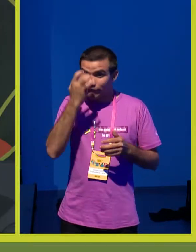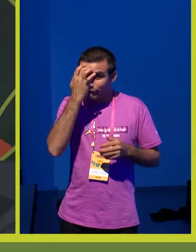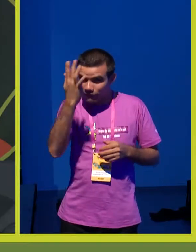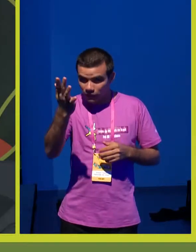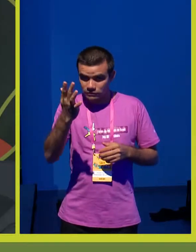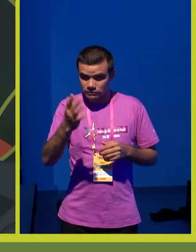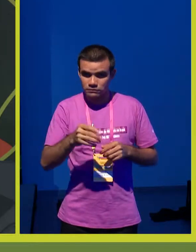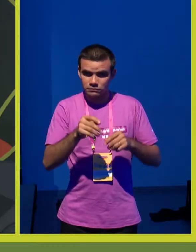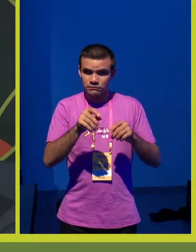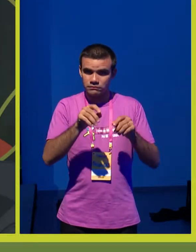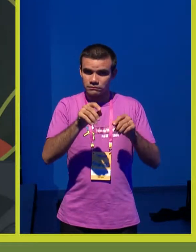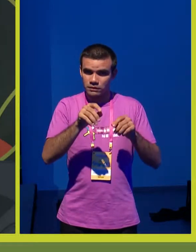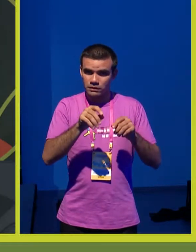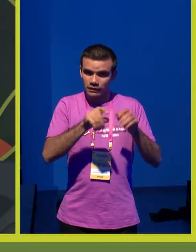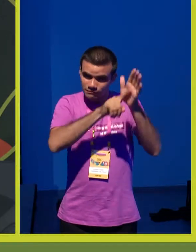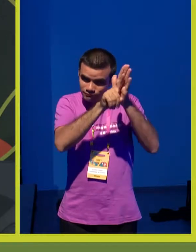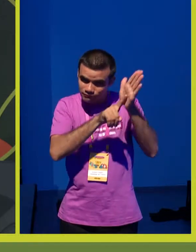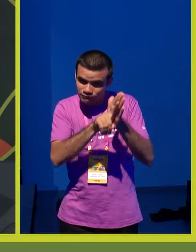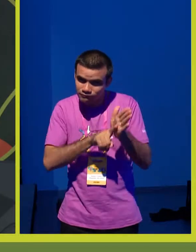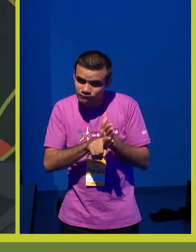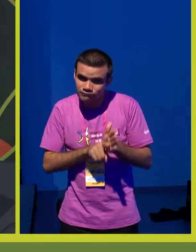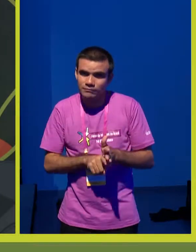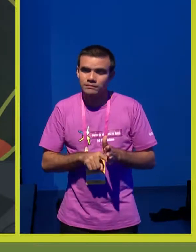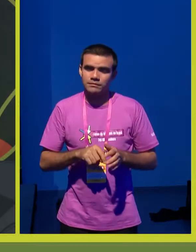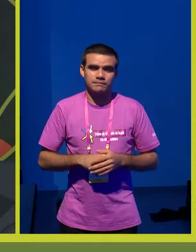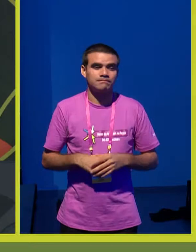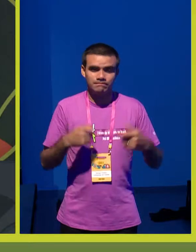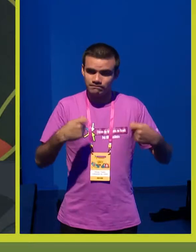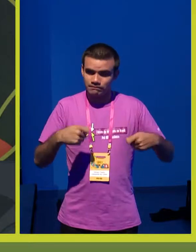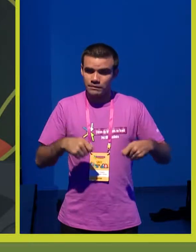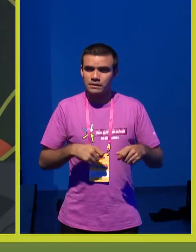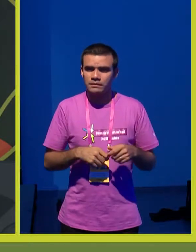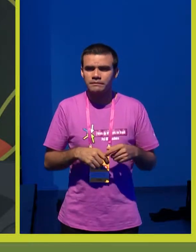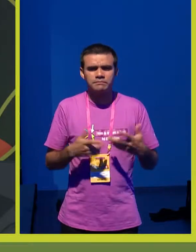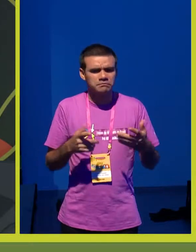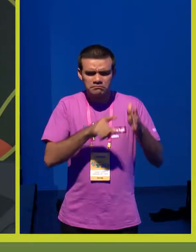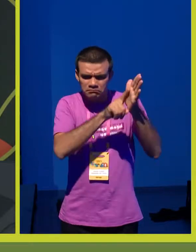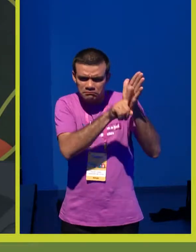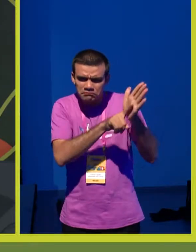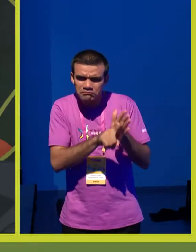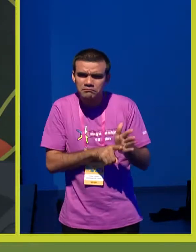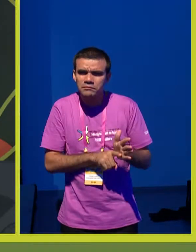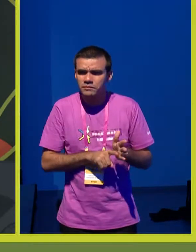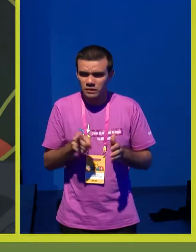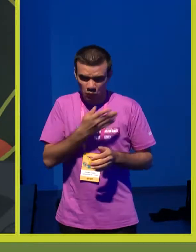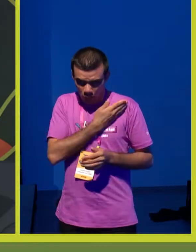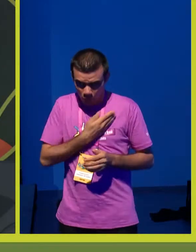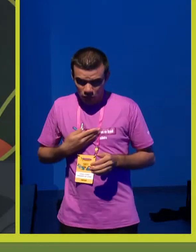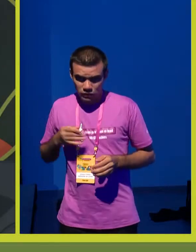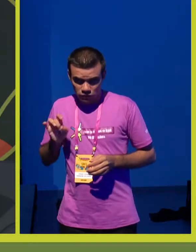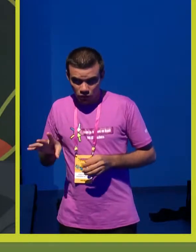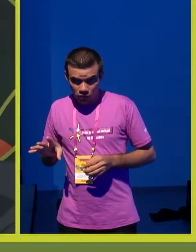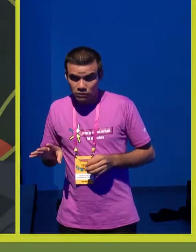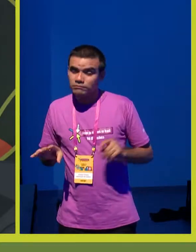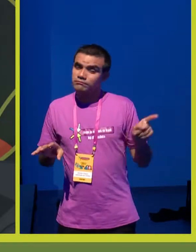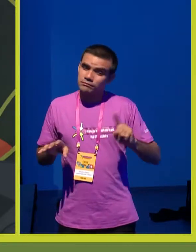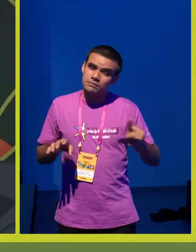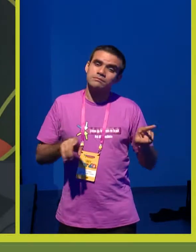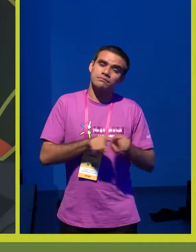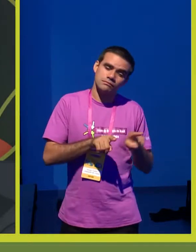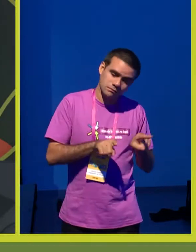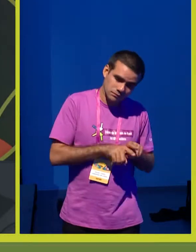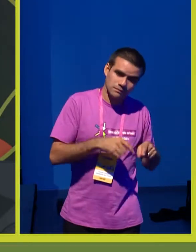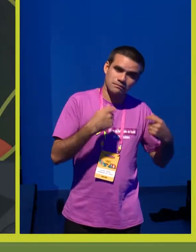e essa auditoria ela deveria ser feita não por órgão só governamental mas ser feita por